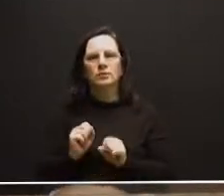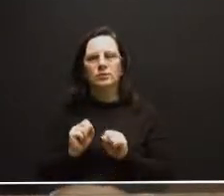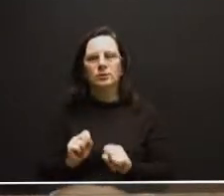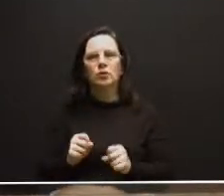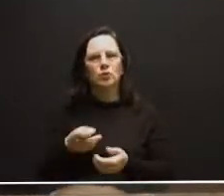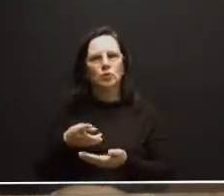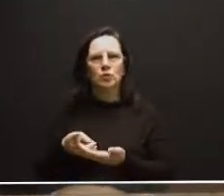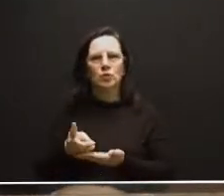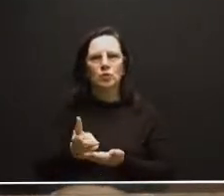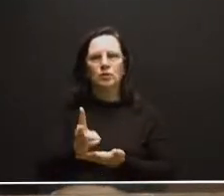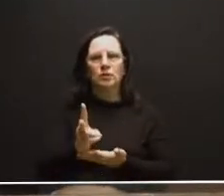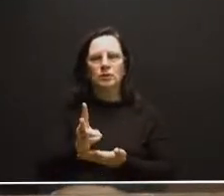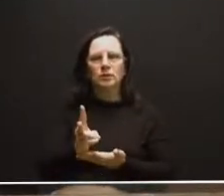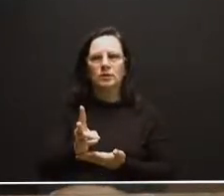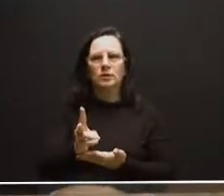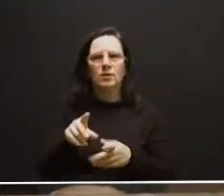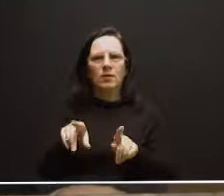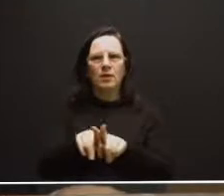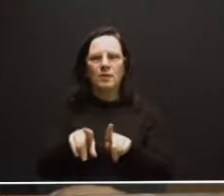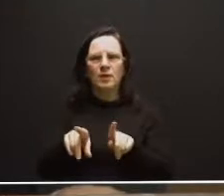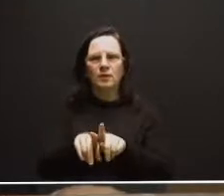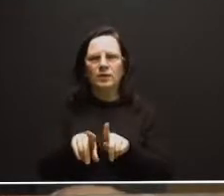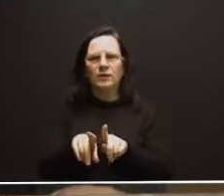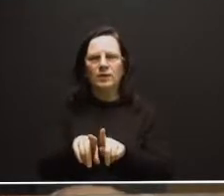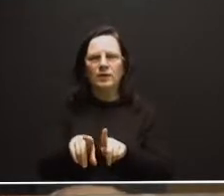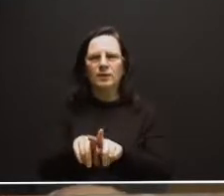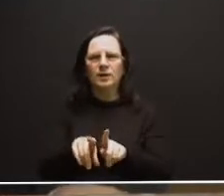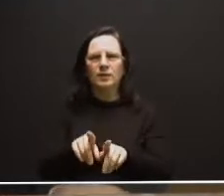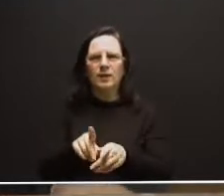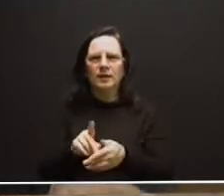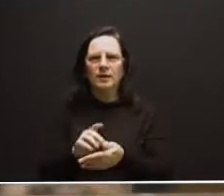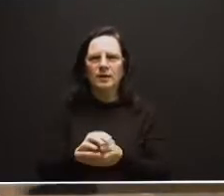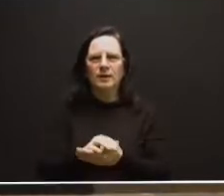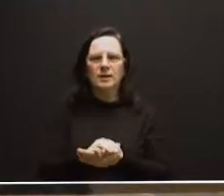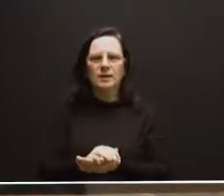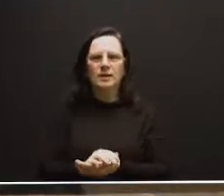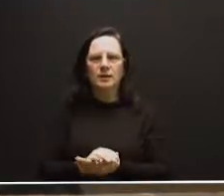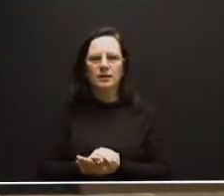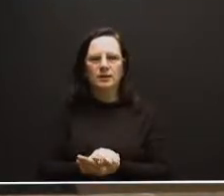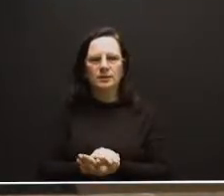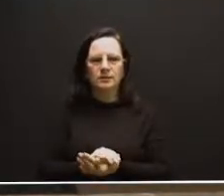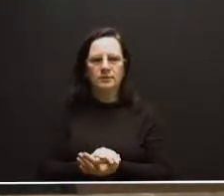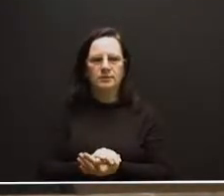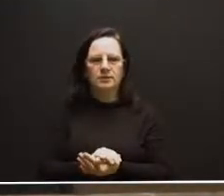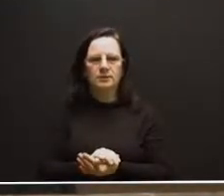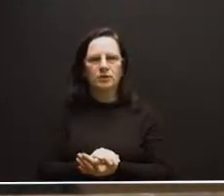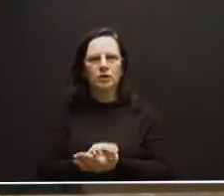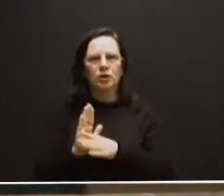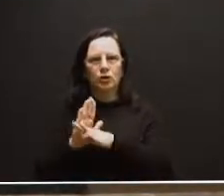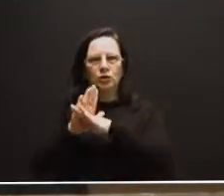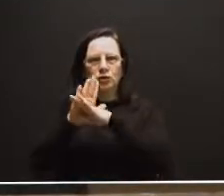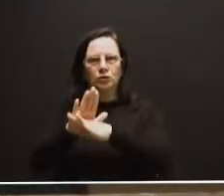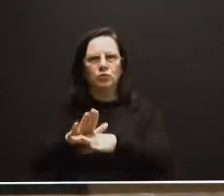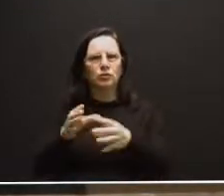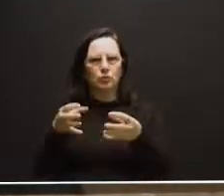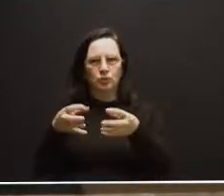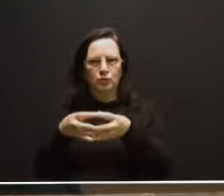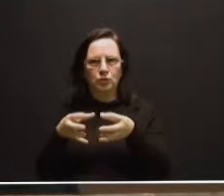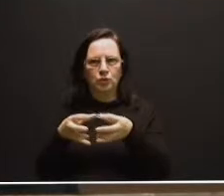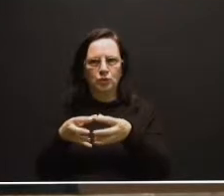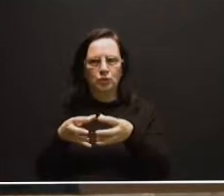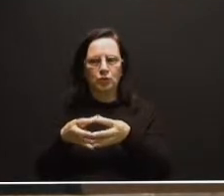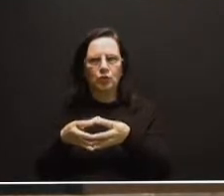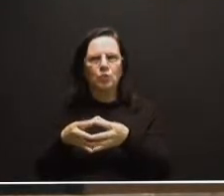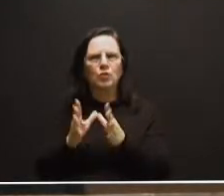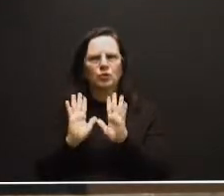continuar na mesma batalha que temos aí feito diariamente em favor destes grupos vossa excelência